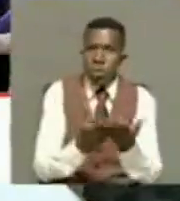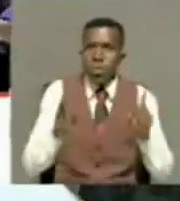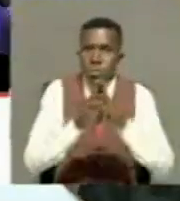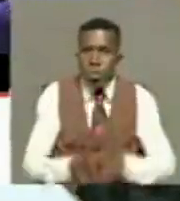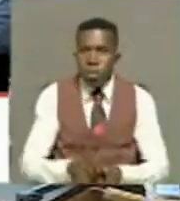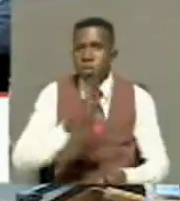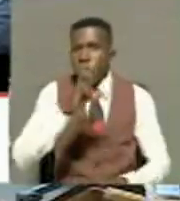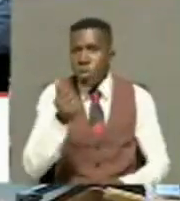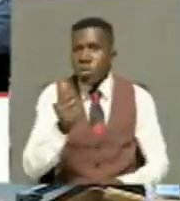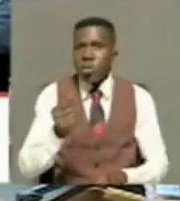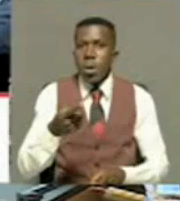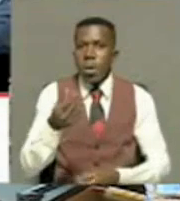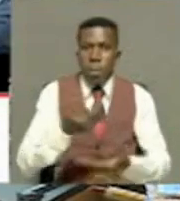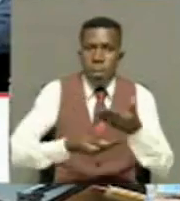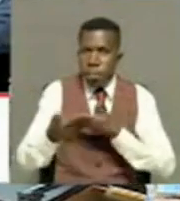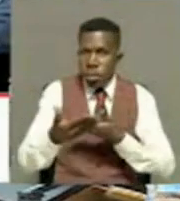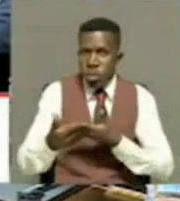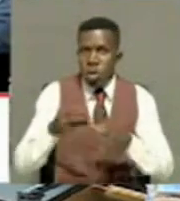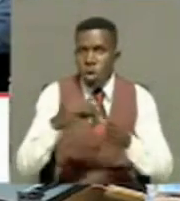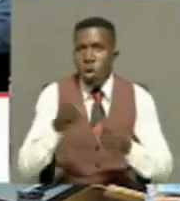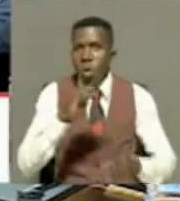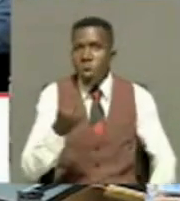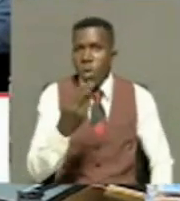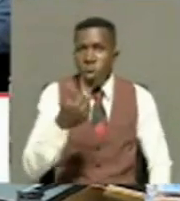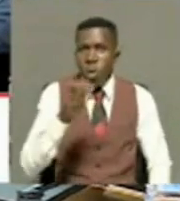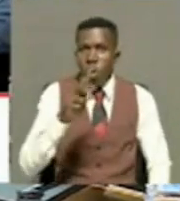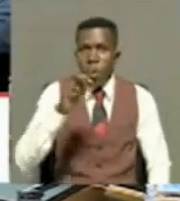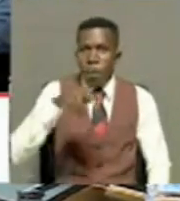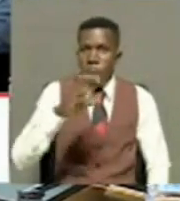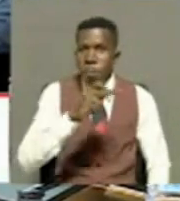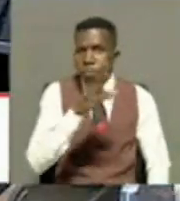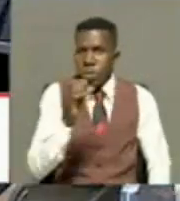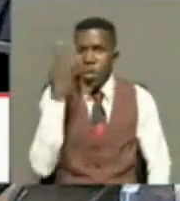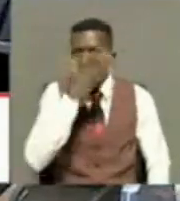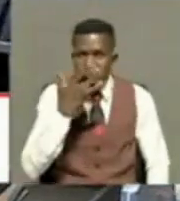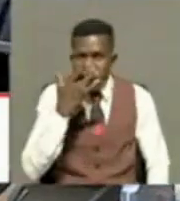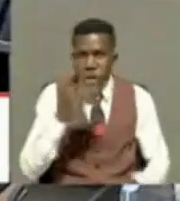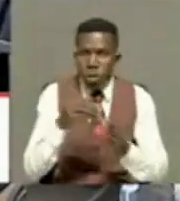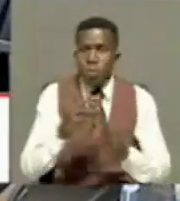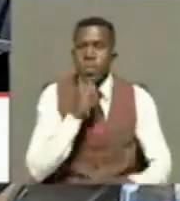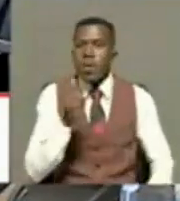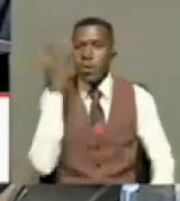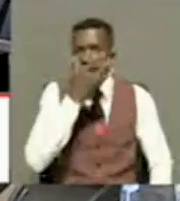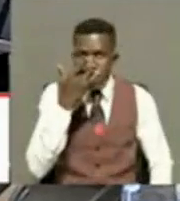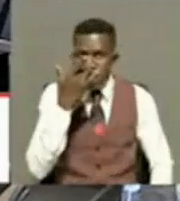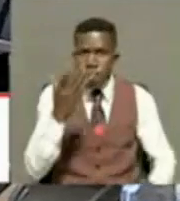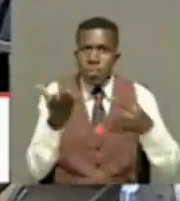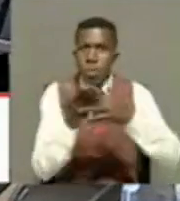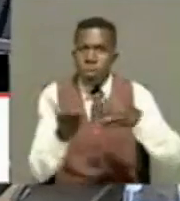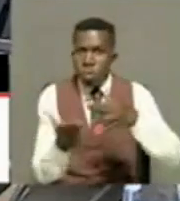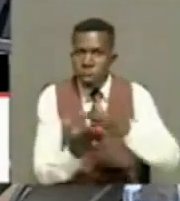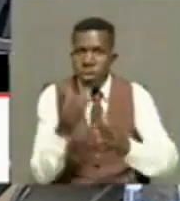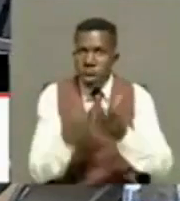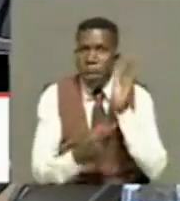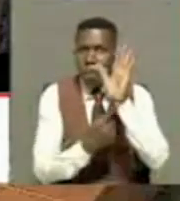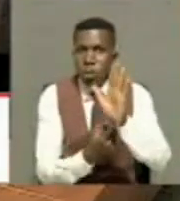de ações, empréstimos e subvenções de fontes africanas e não africanas. A resolução que aprova o protocolo da